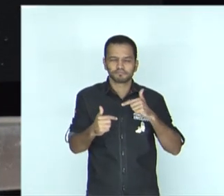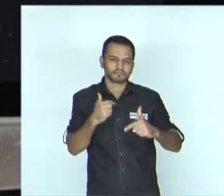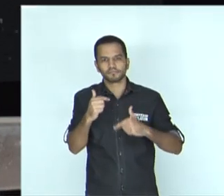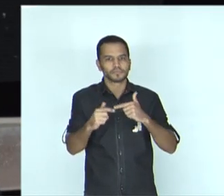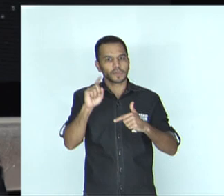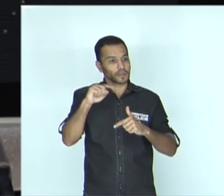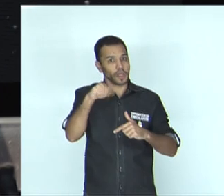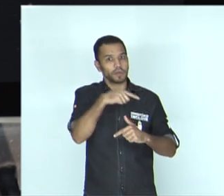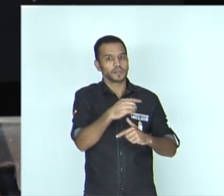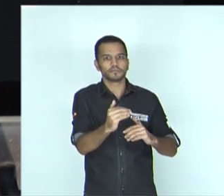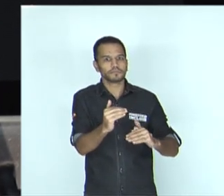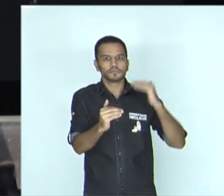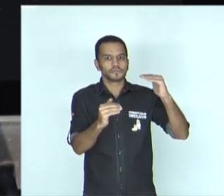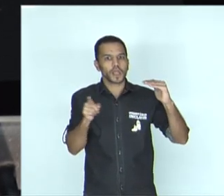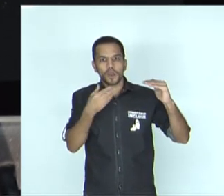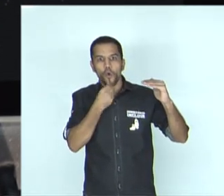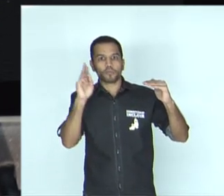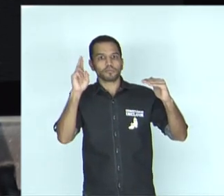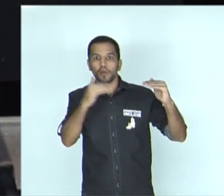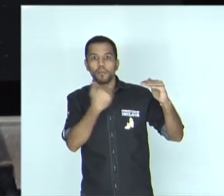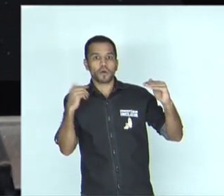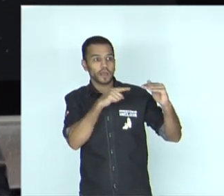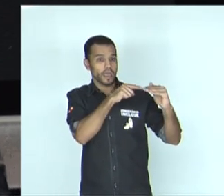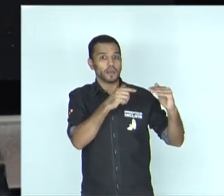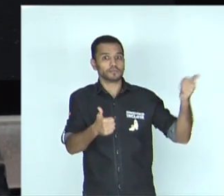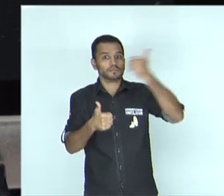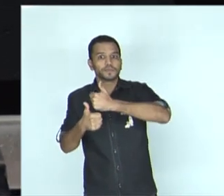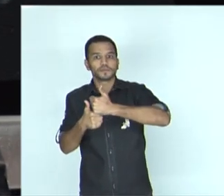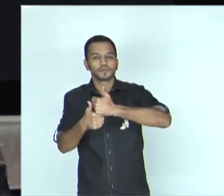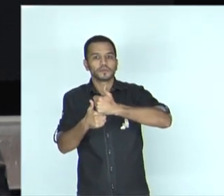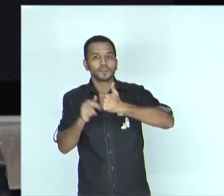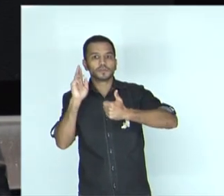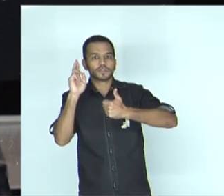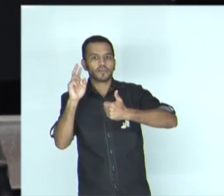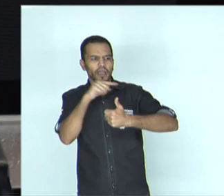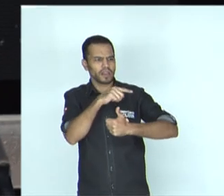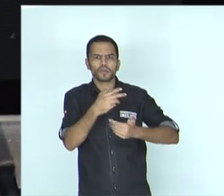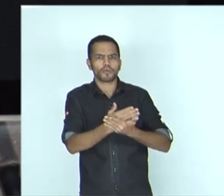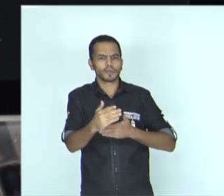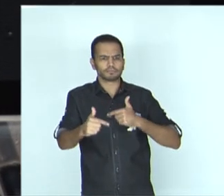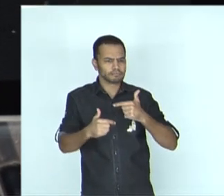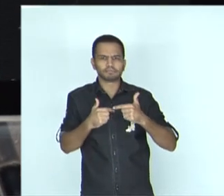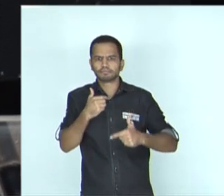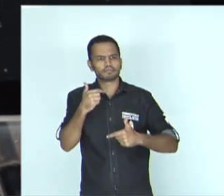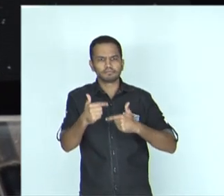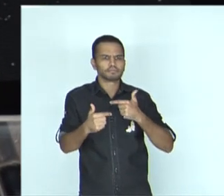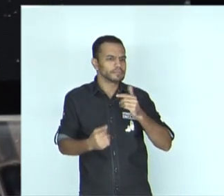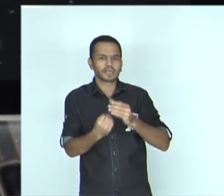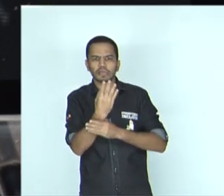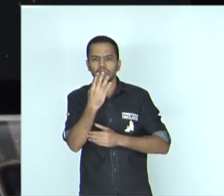Depois de um tempo, o homem morre, ele assume aquela fabriqueta. E ele começa a produzir material de higiene